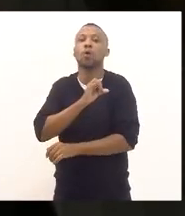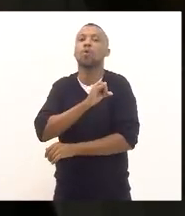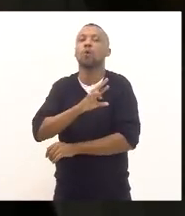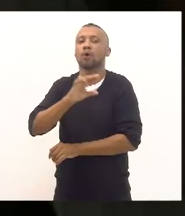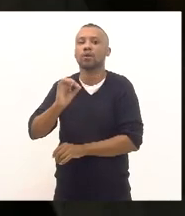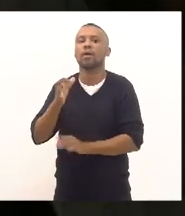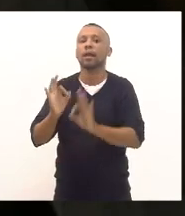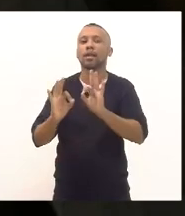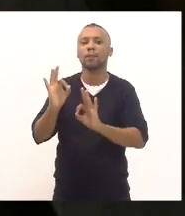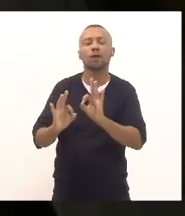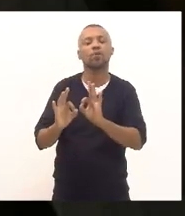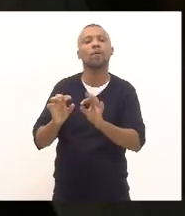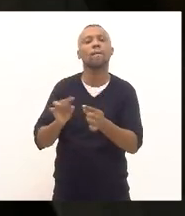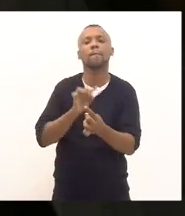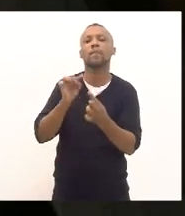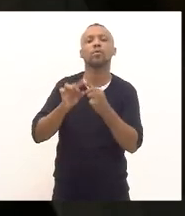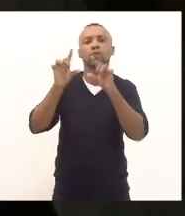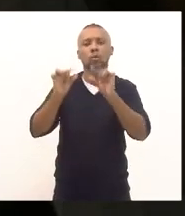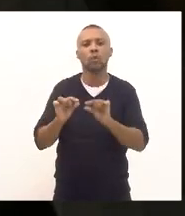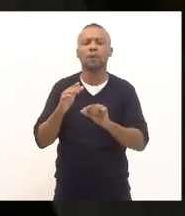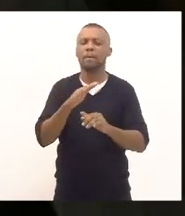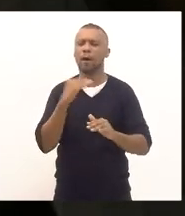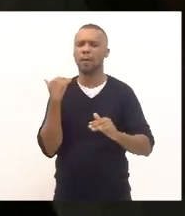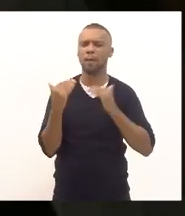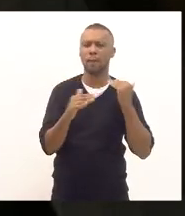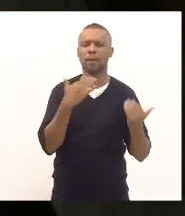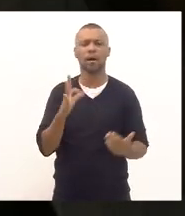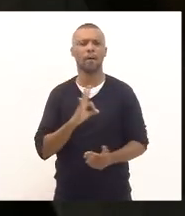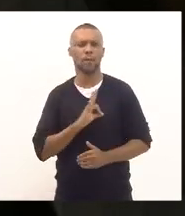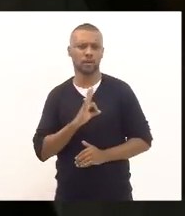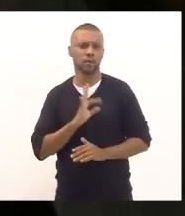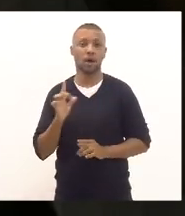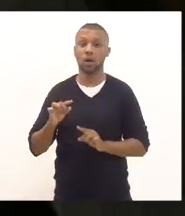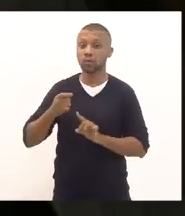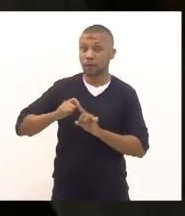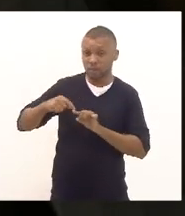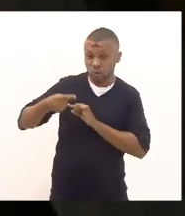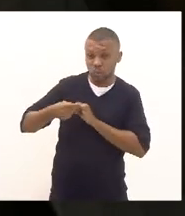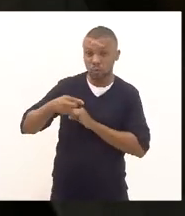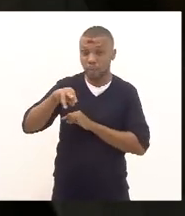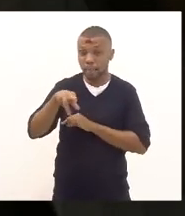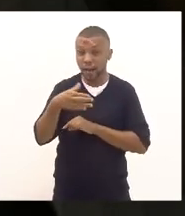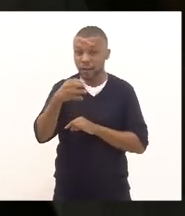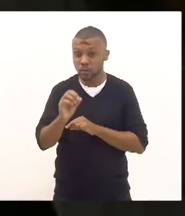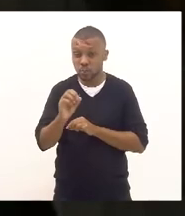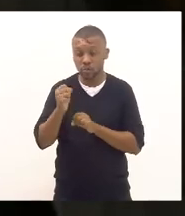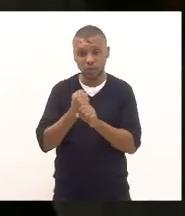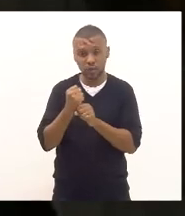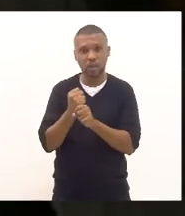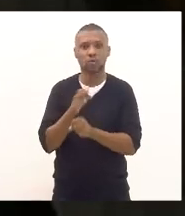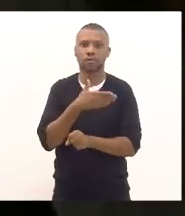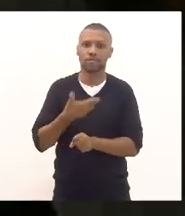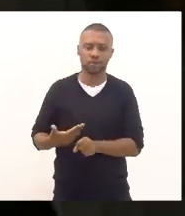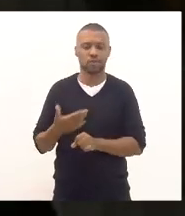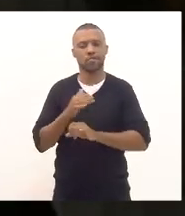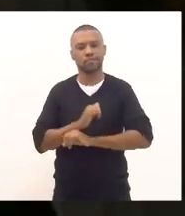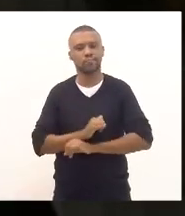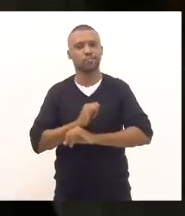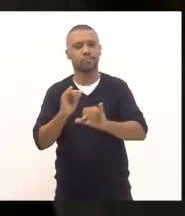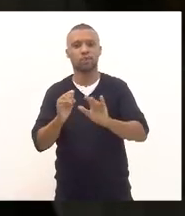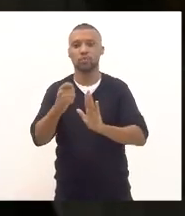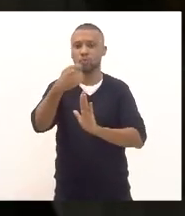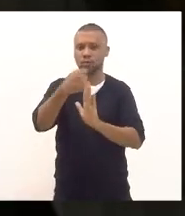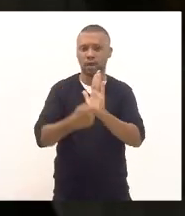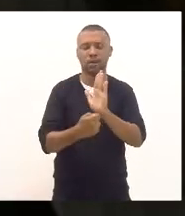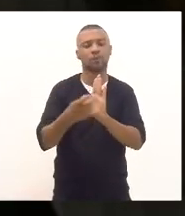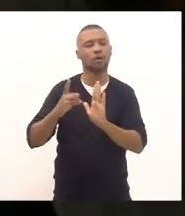elaborasse um plano de redução da letalidade policial no mês seguinte Matos desse ano o governador fez publicar É